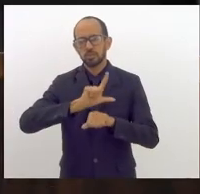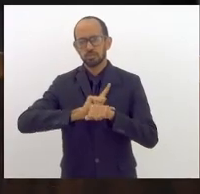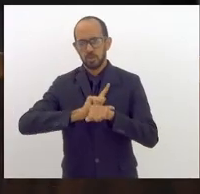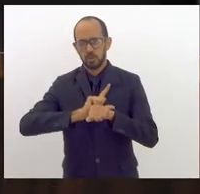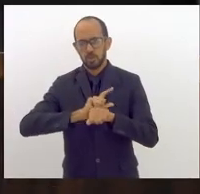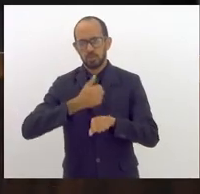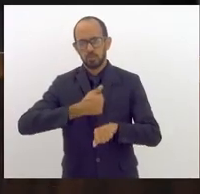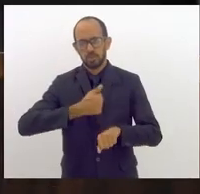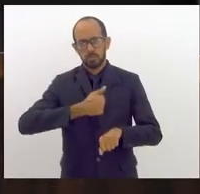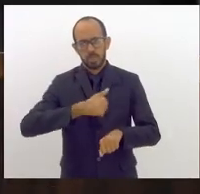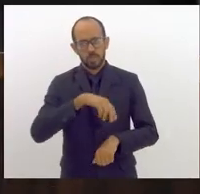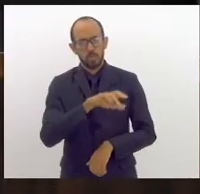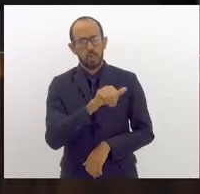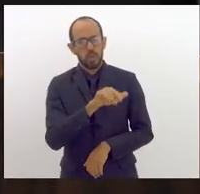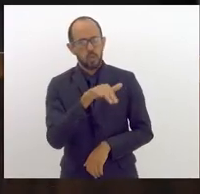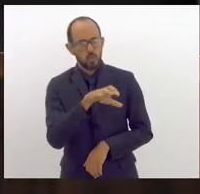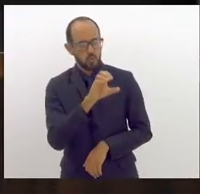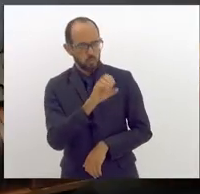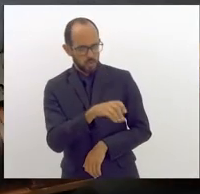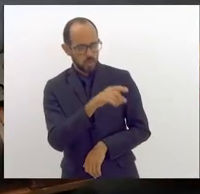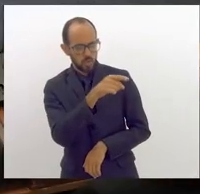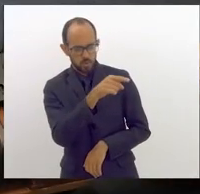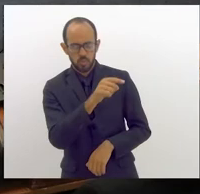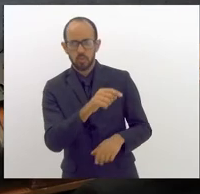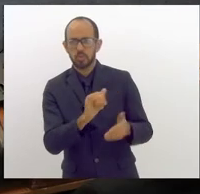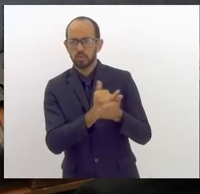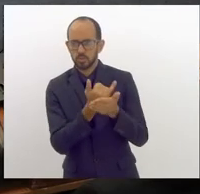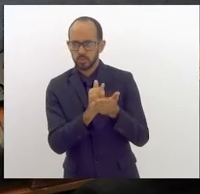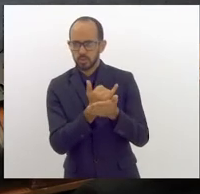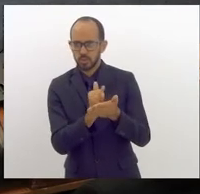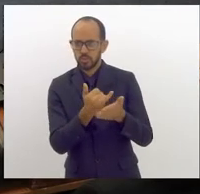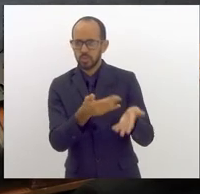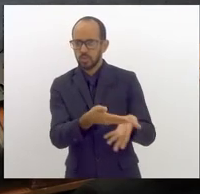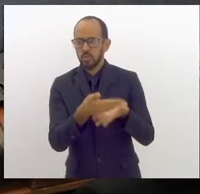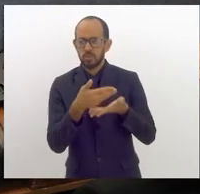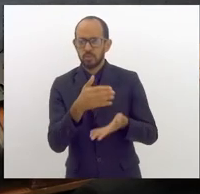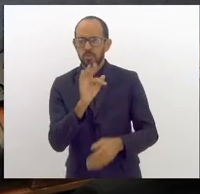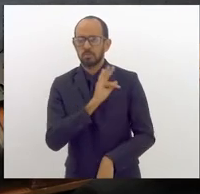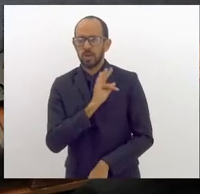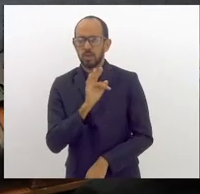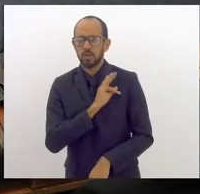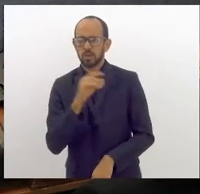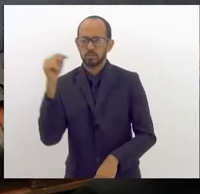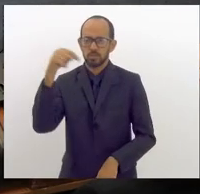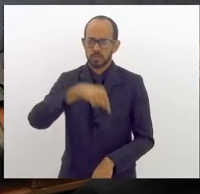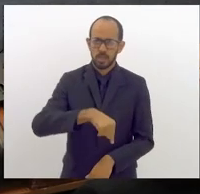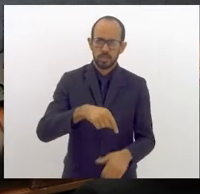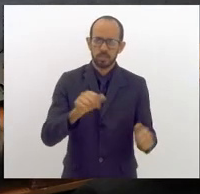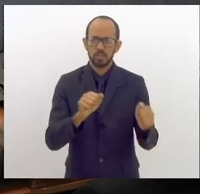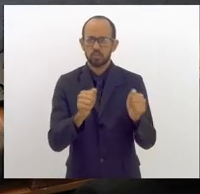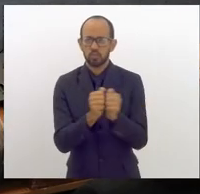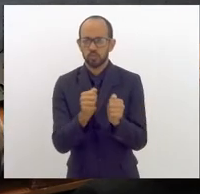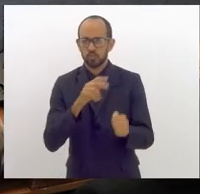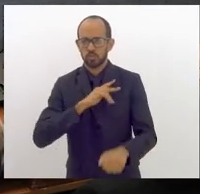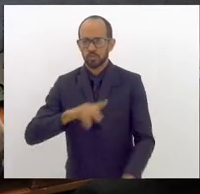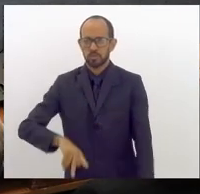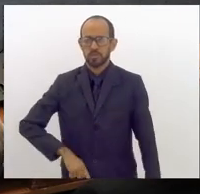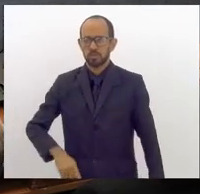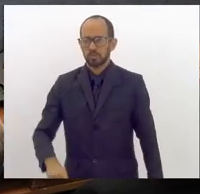escrito Deputado Eurico Júnior convido a deputada Marta Rocha para estar conosco aqui na presidência